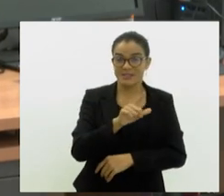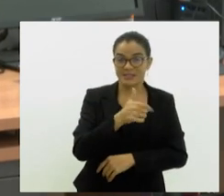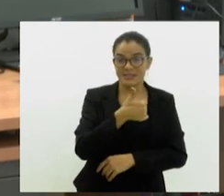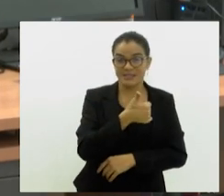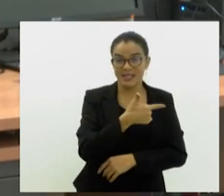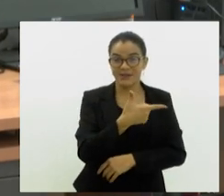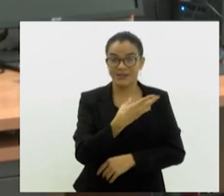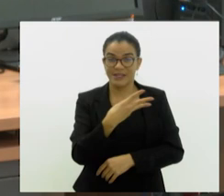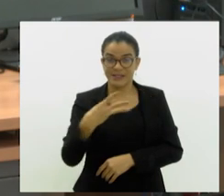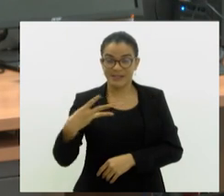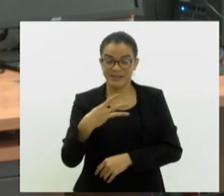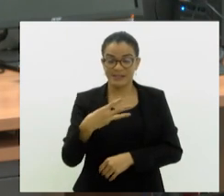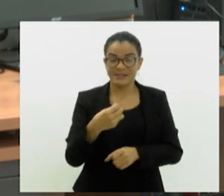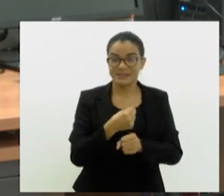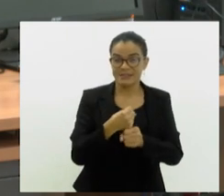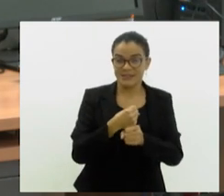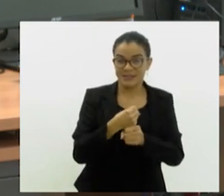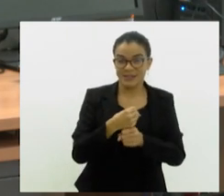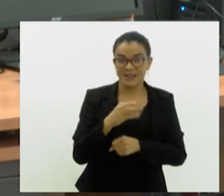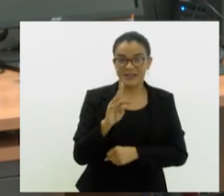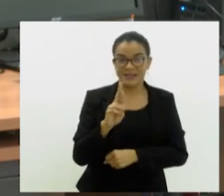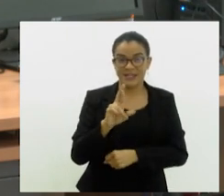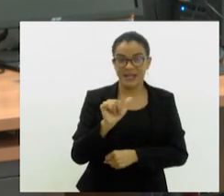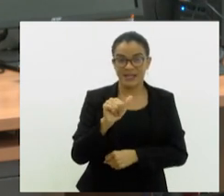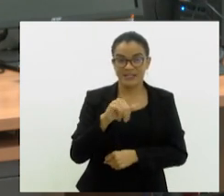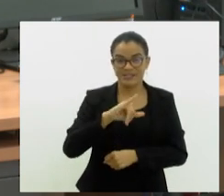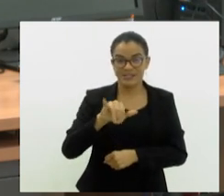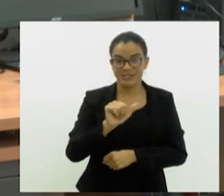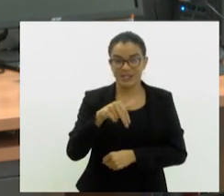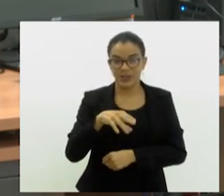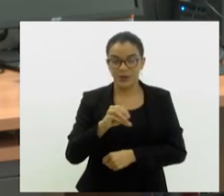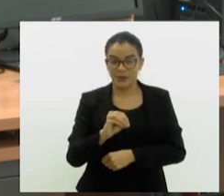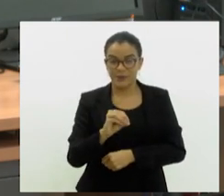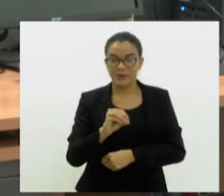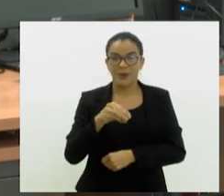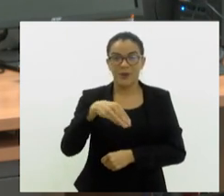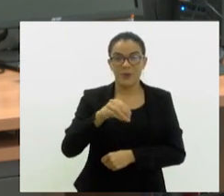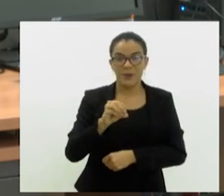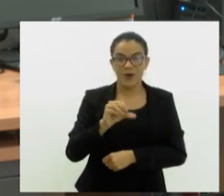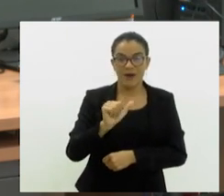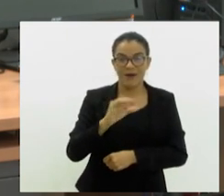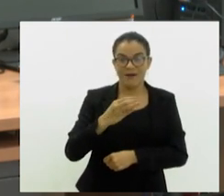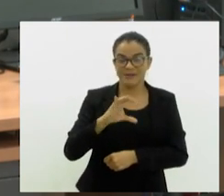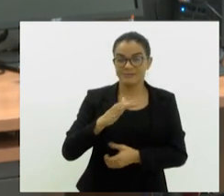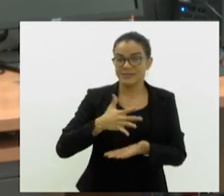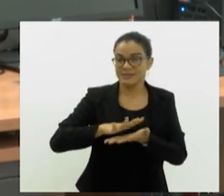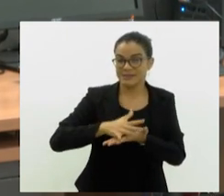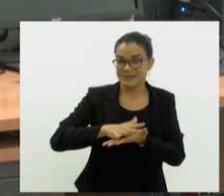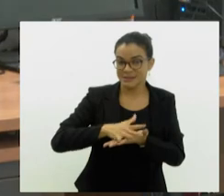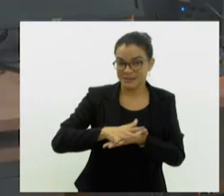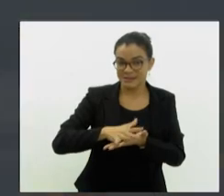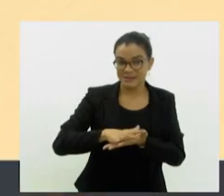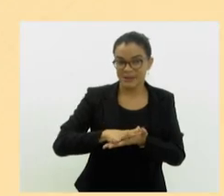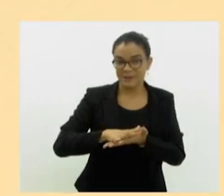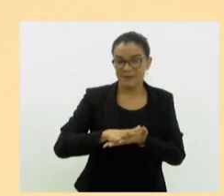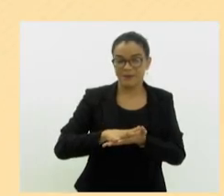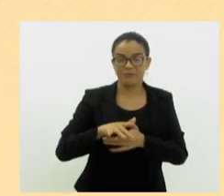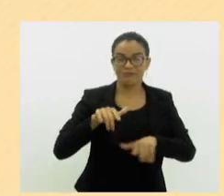133 anos do município de Trajano de Moraes e Moacir Luz com o Samba do Trabalhador no CCBB.